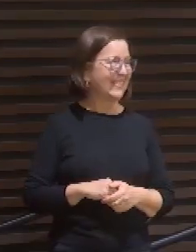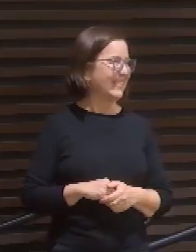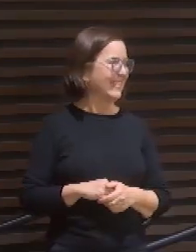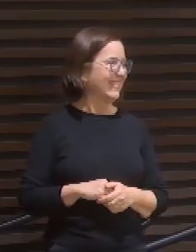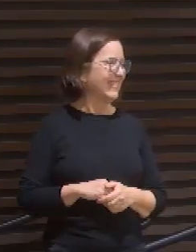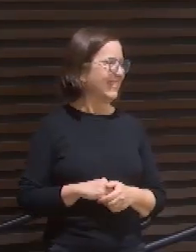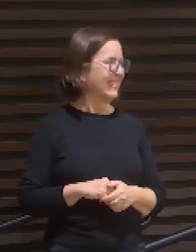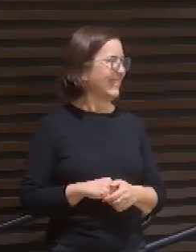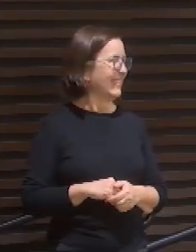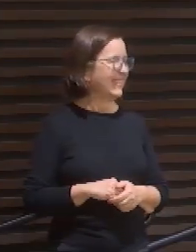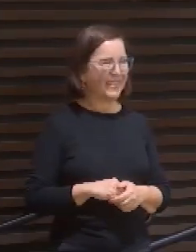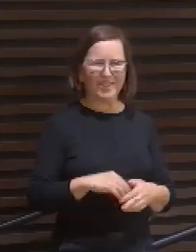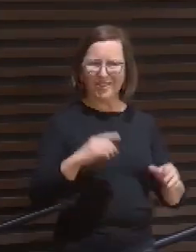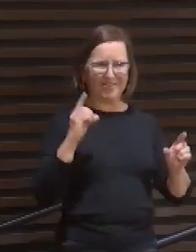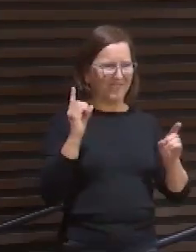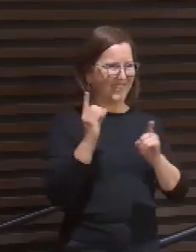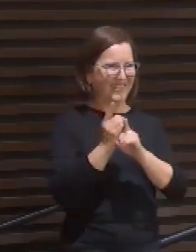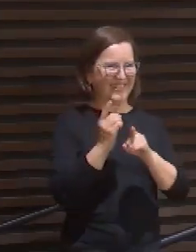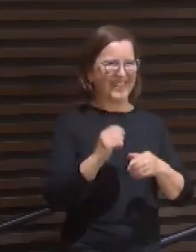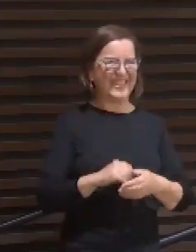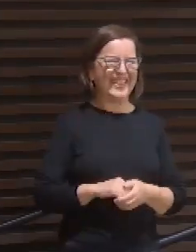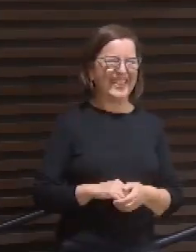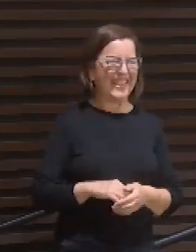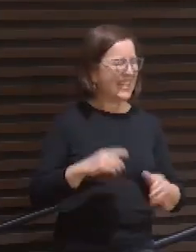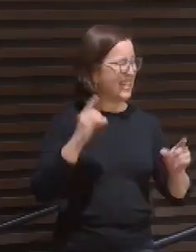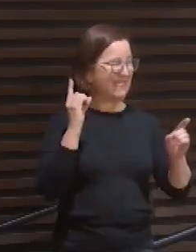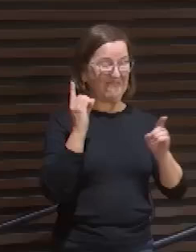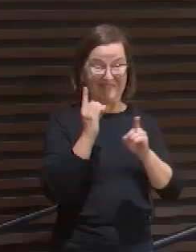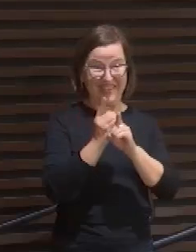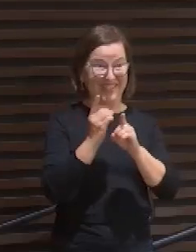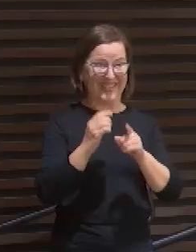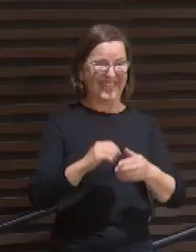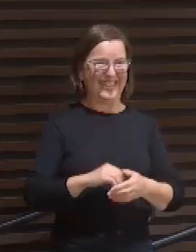Não vai achar. Não vai achar.